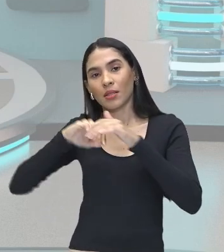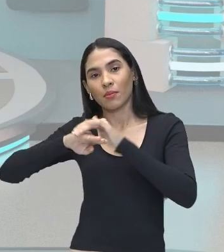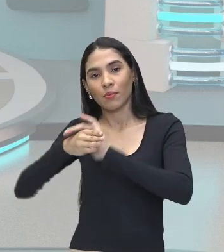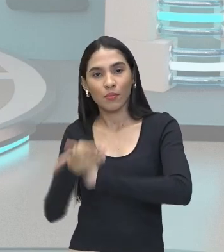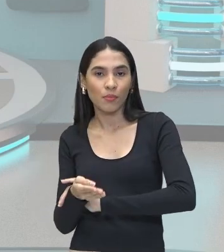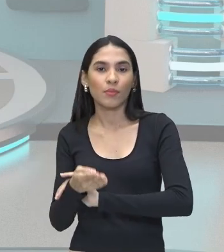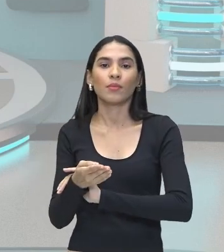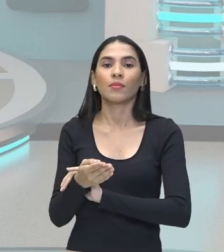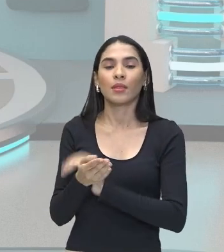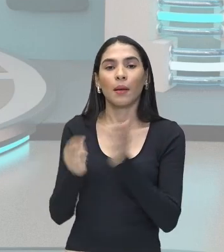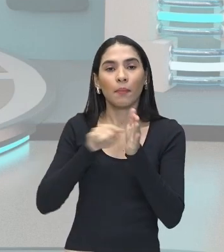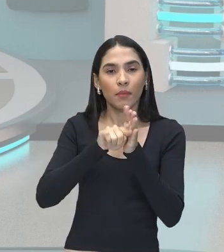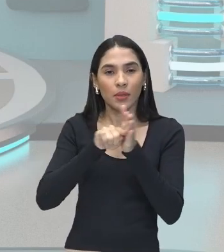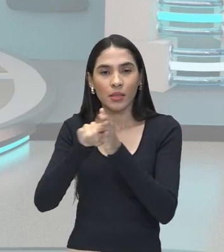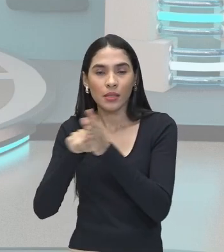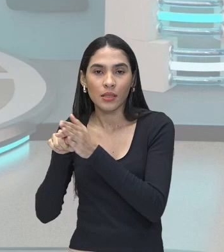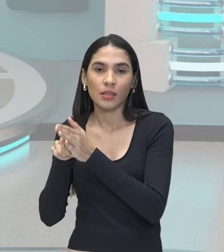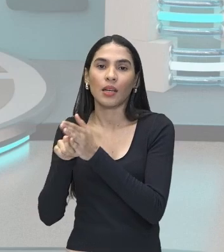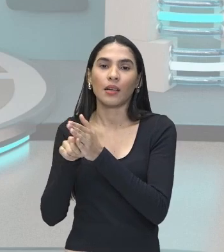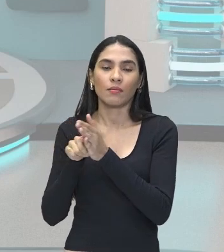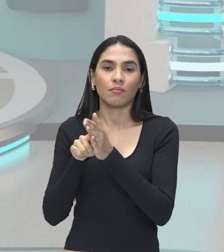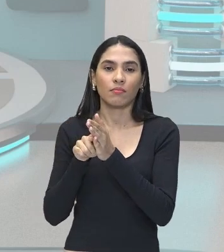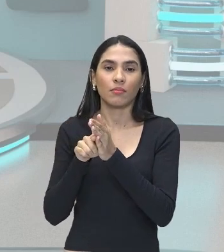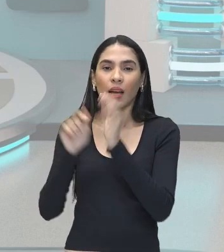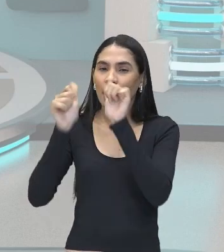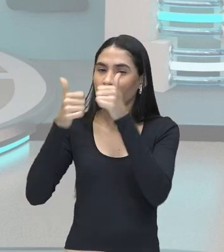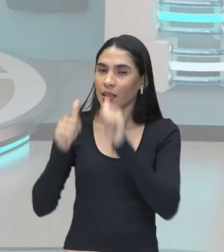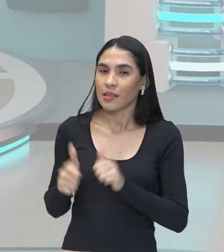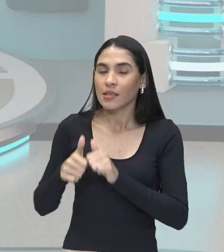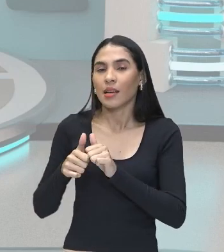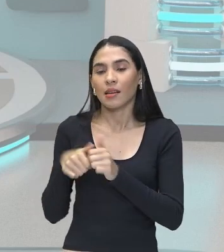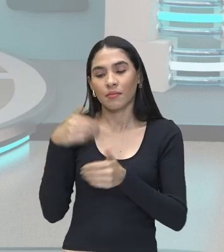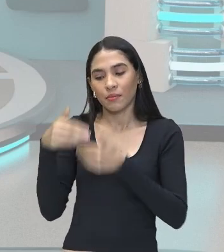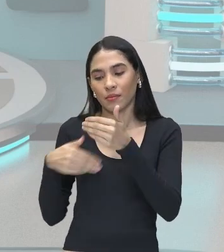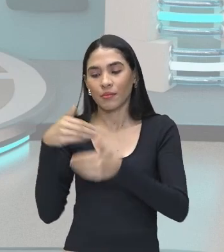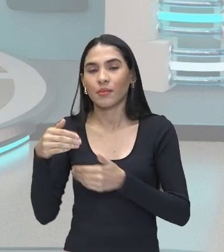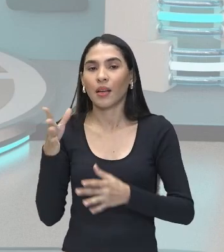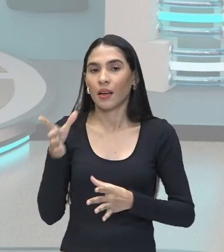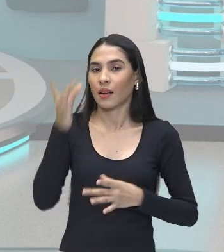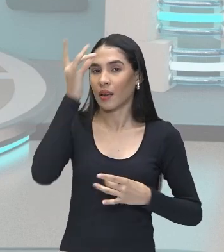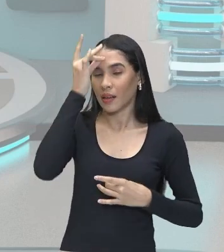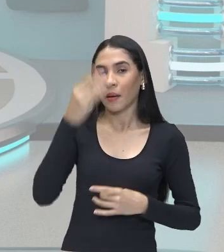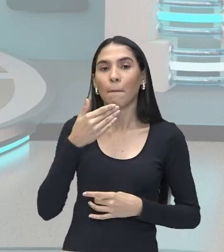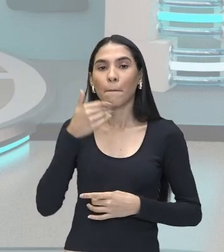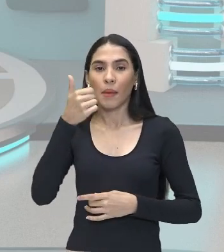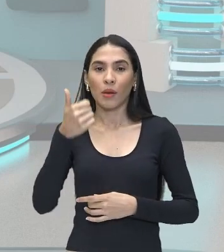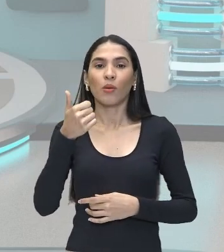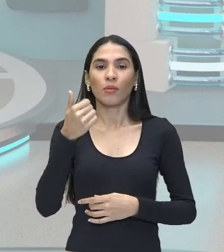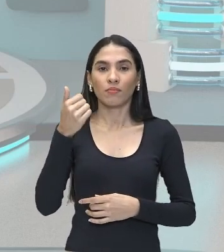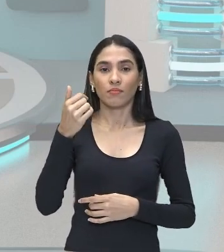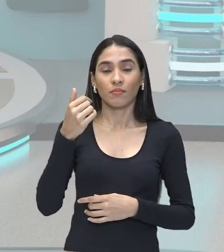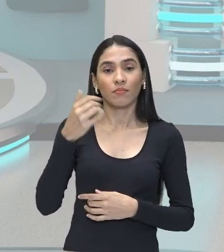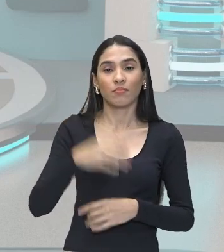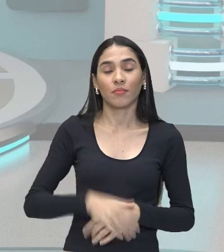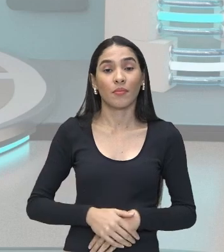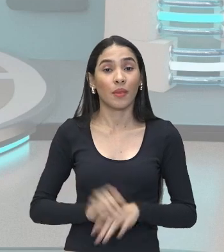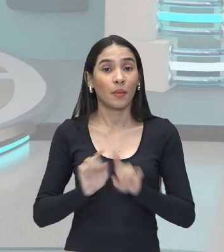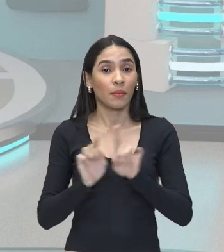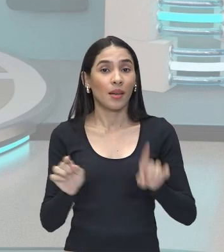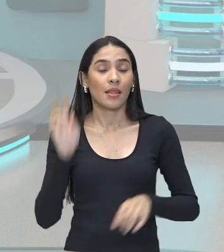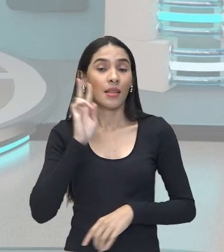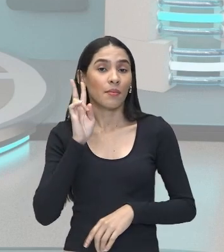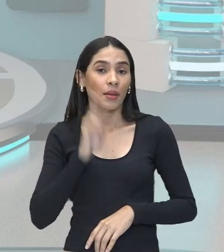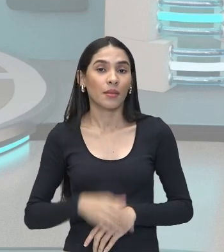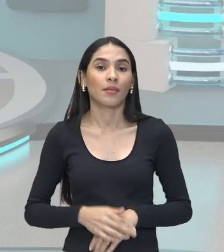pesquisar, consultar realmente. Por meio dessa consulta, com o tempo você vai assimilando essas regras. E lembrando